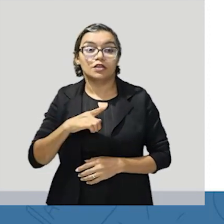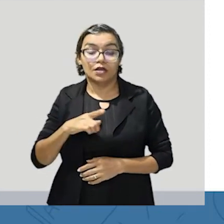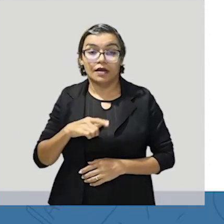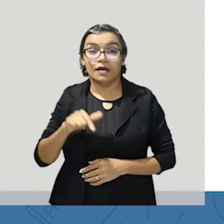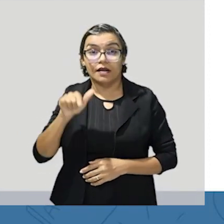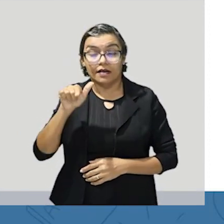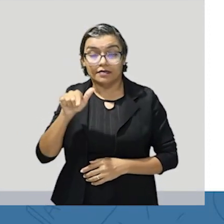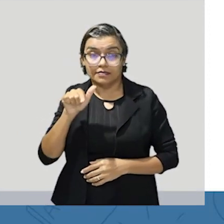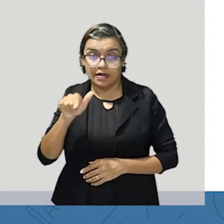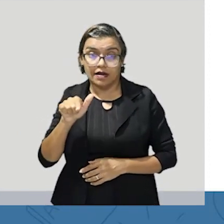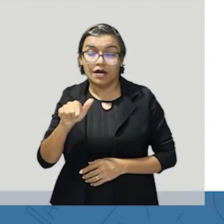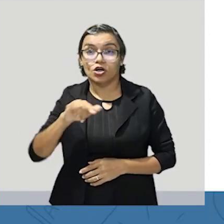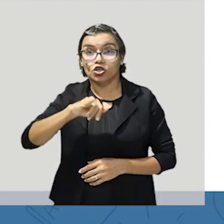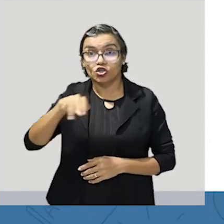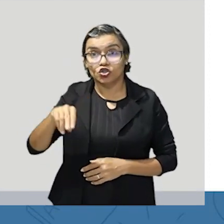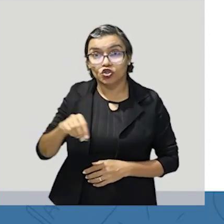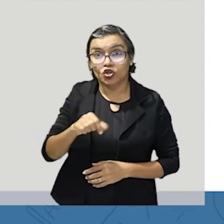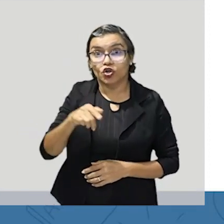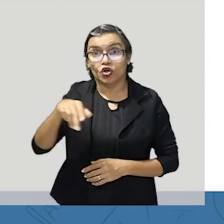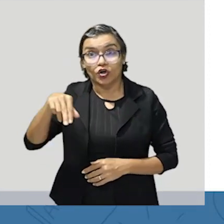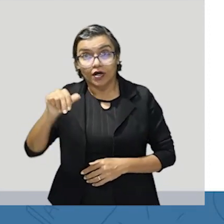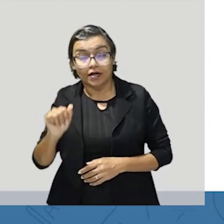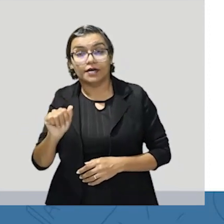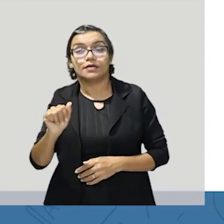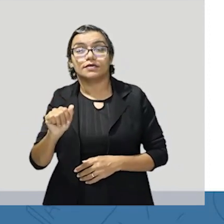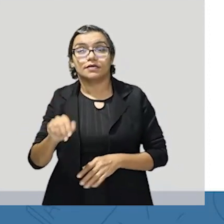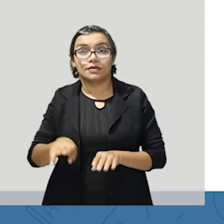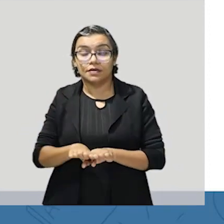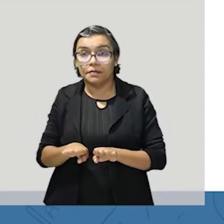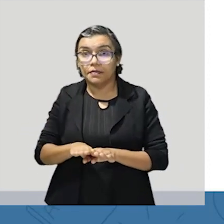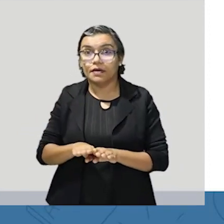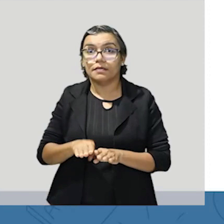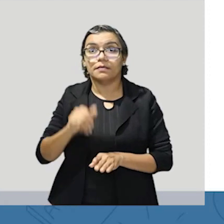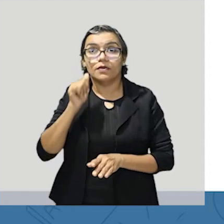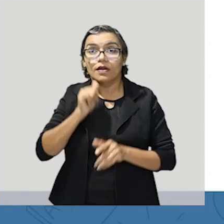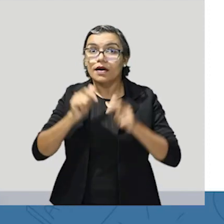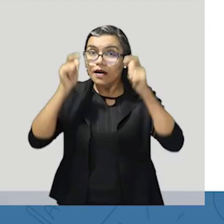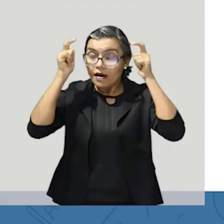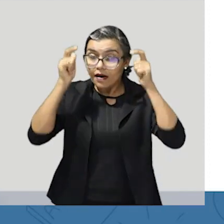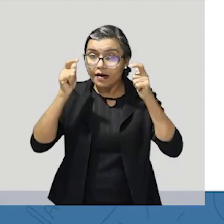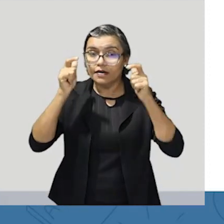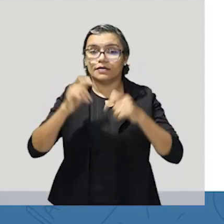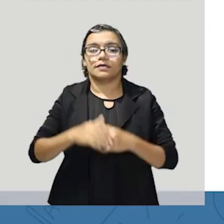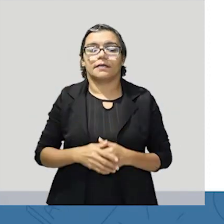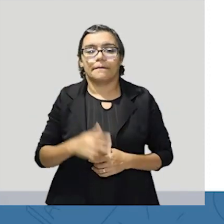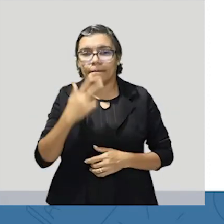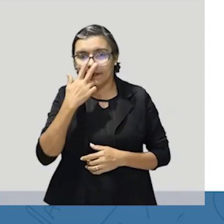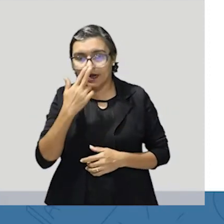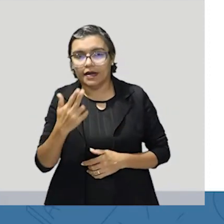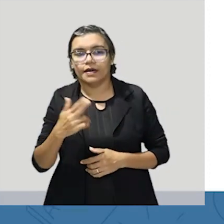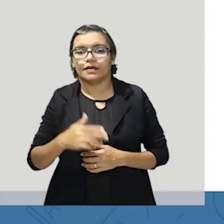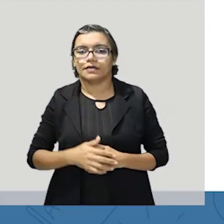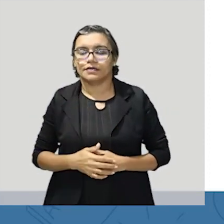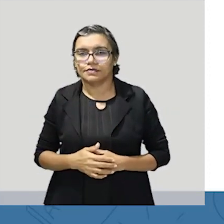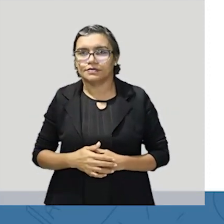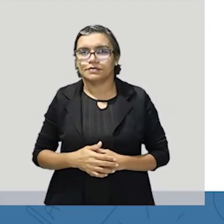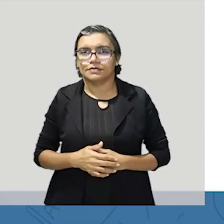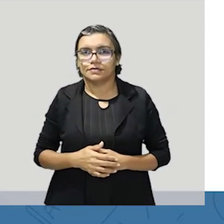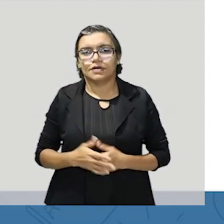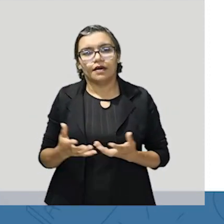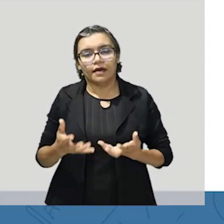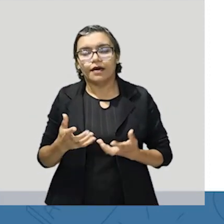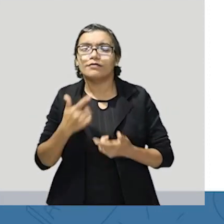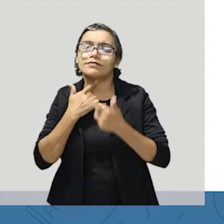Joana a louca de Espanha rainha e falsa demente vem a ser contra parente da nora que nunca tive